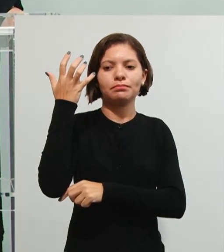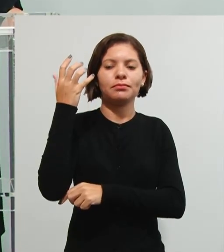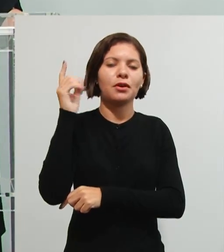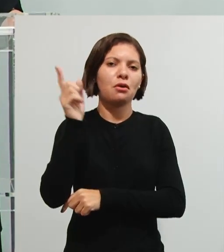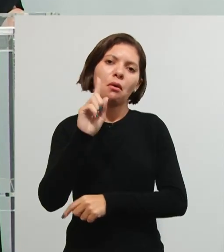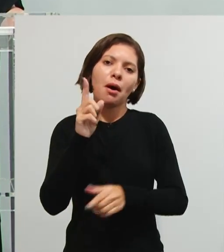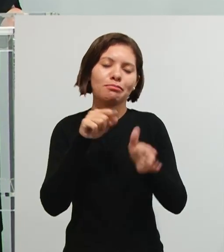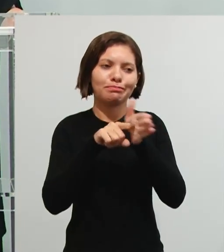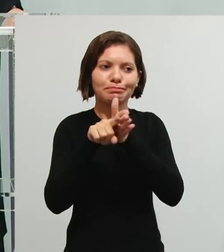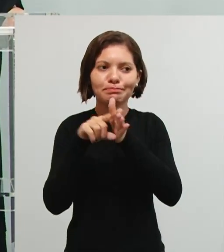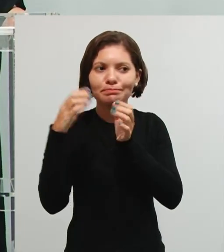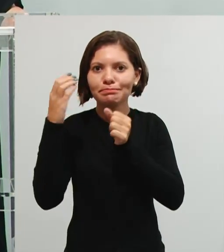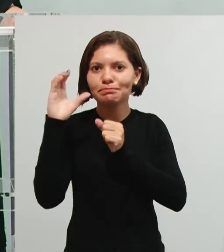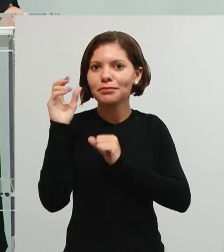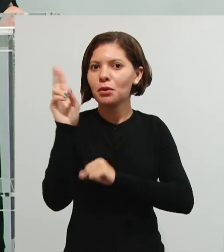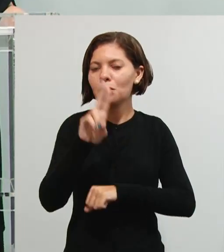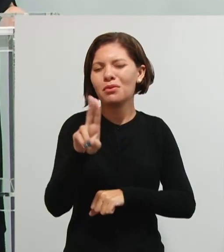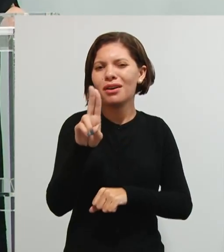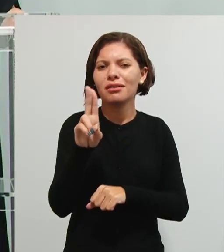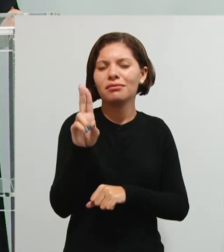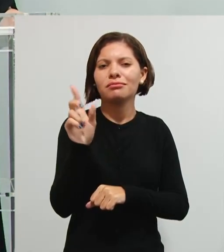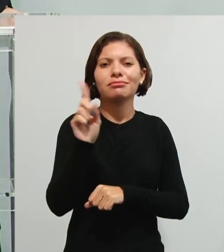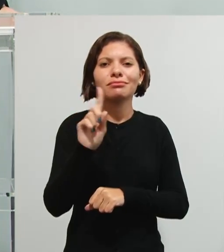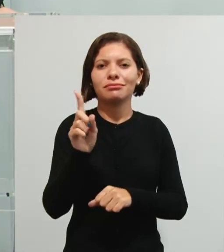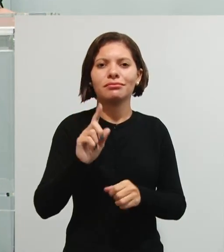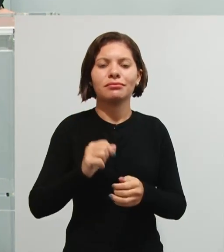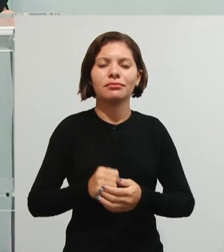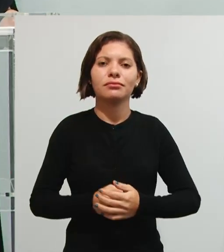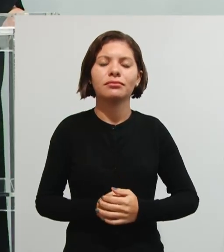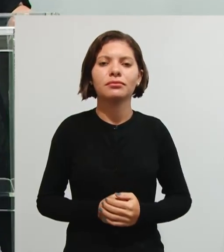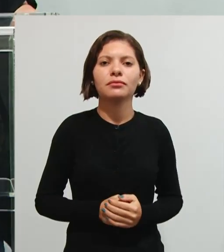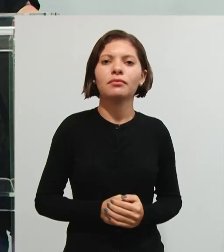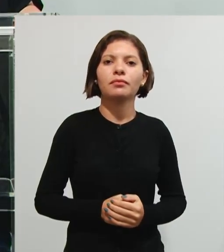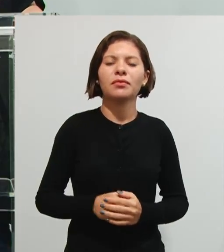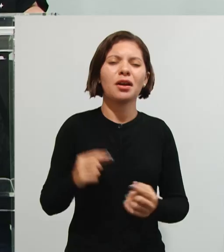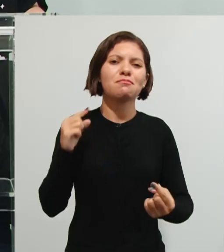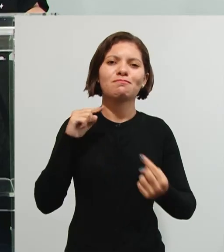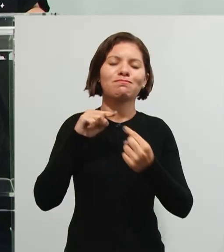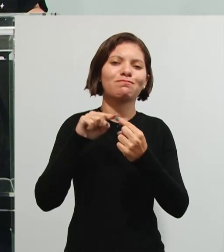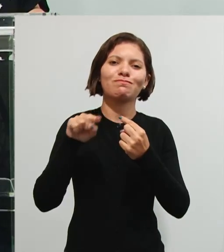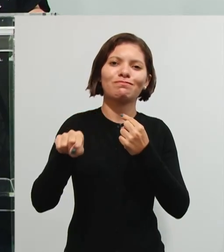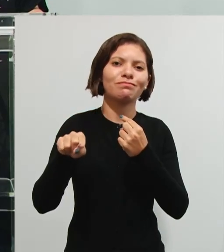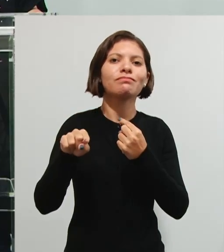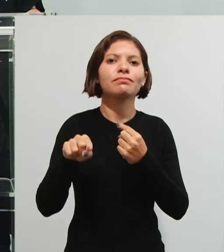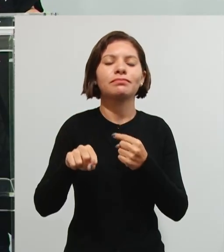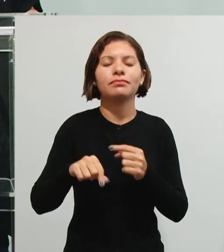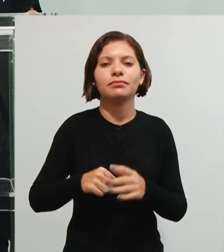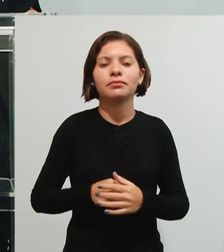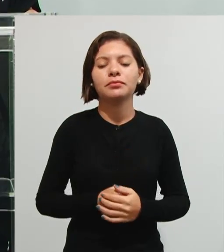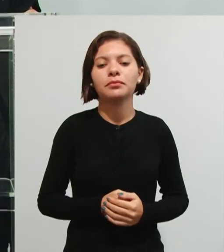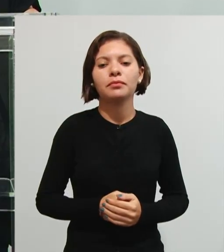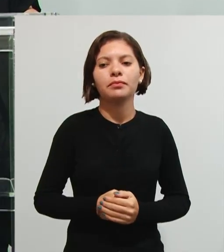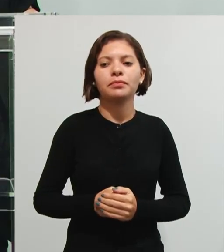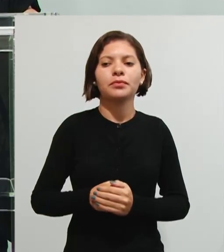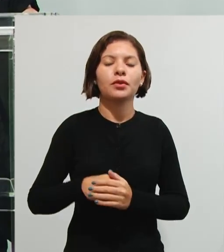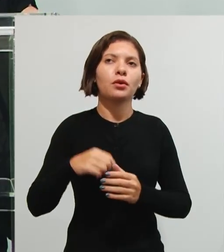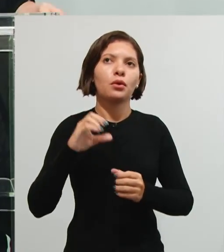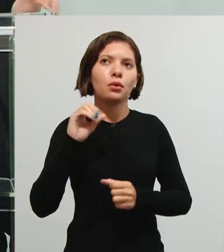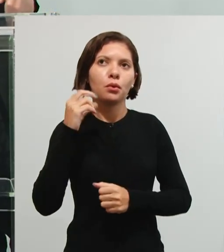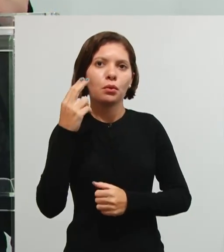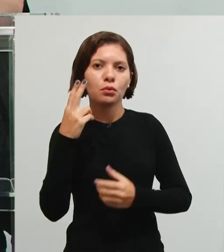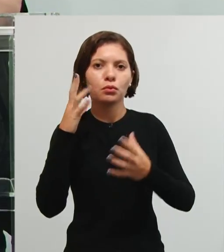uma pesquisa científica que você vai resolver o problema de transporte urbano ou de eficiência na produtividade de uma empresa.